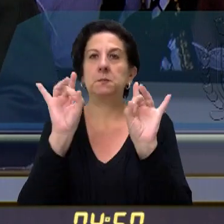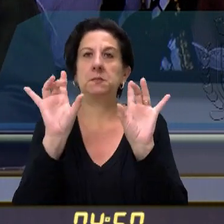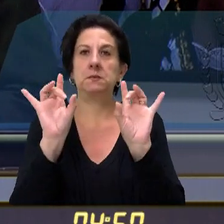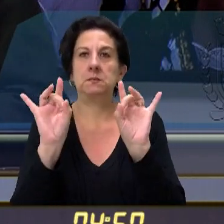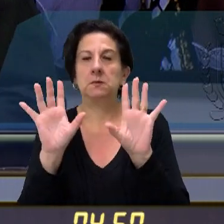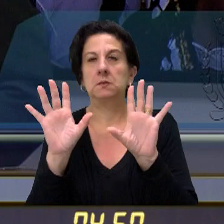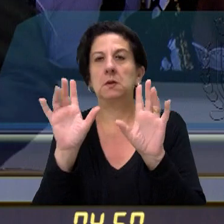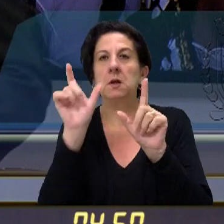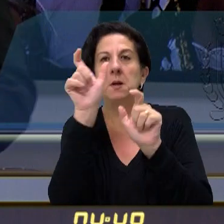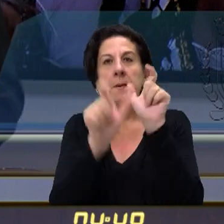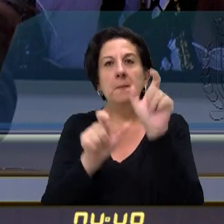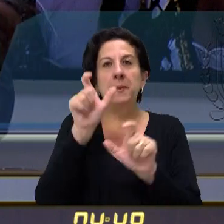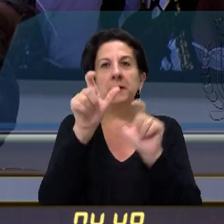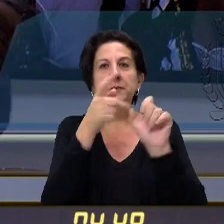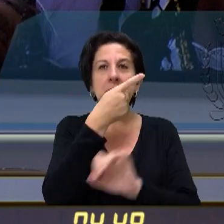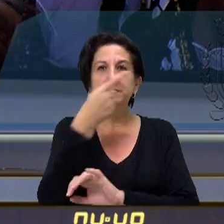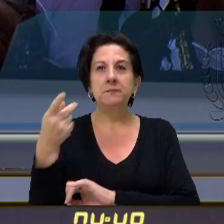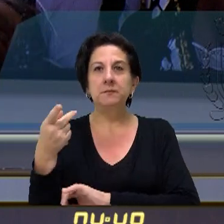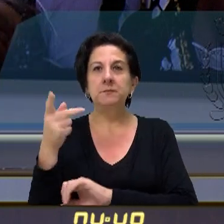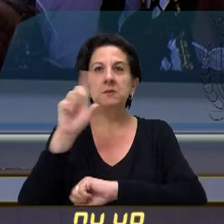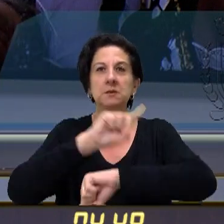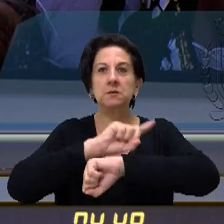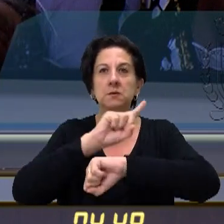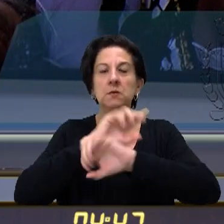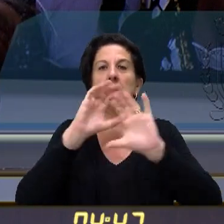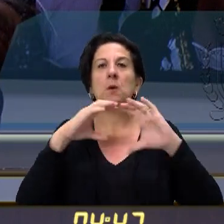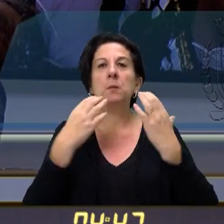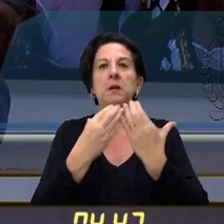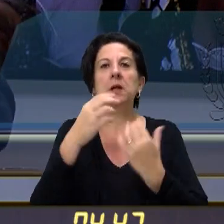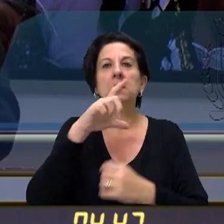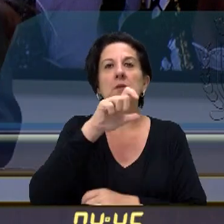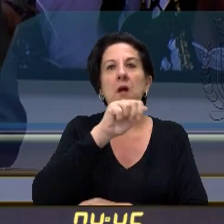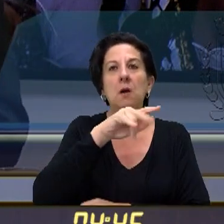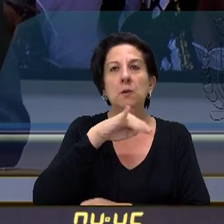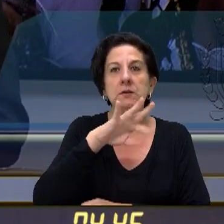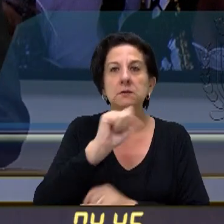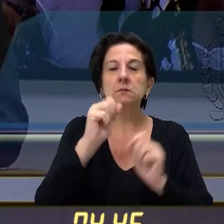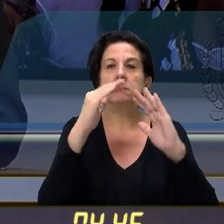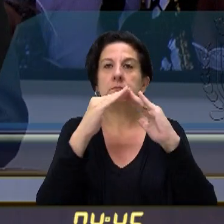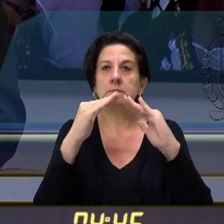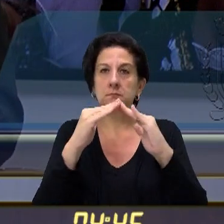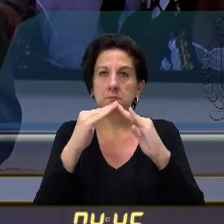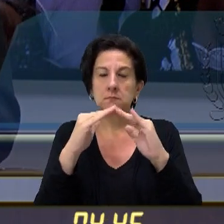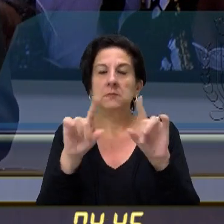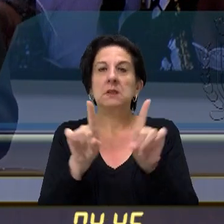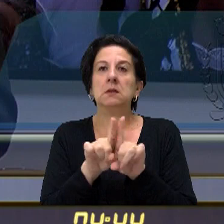especial às pessoas que nos visitam nesse dia, a comunidade da Linha Áustria, moradores da Linha Áustria,